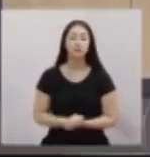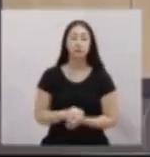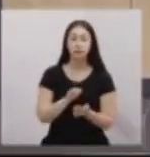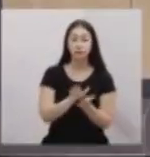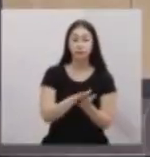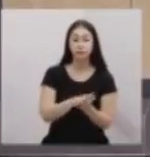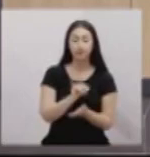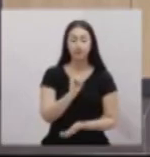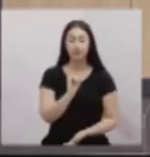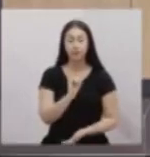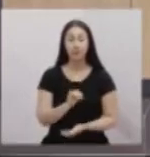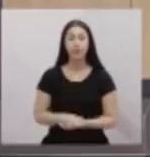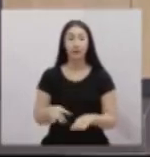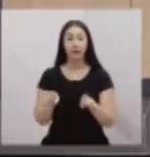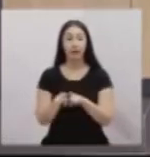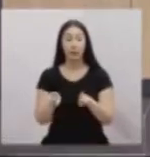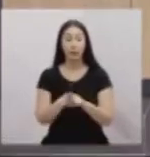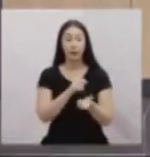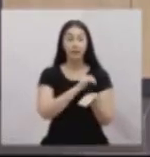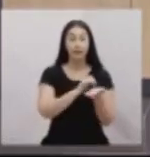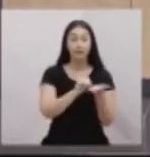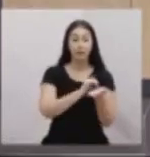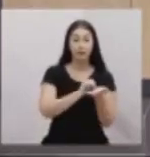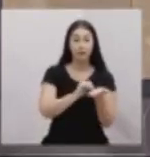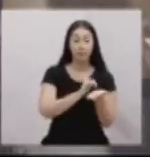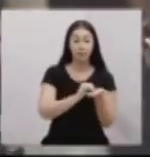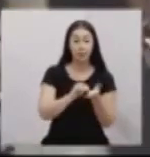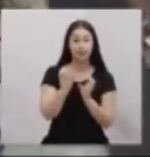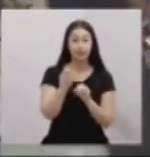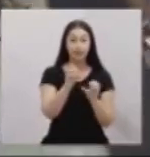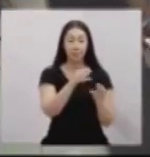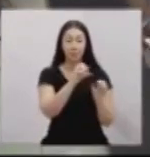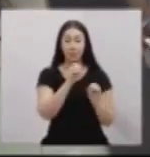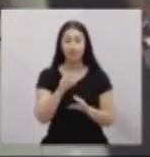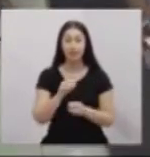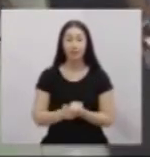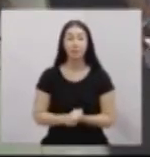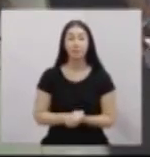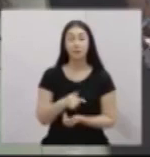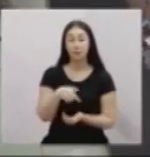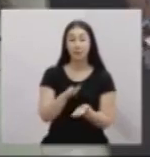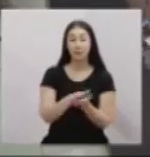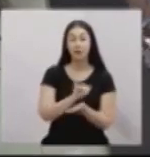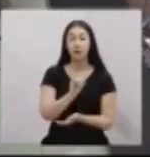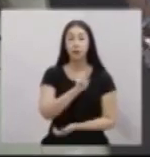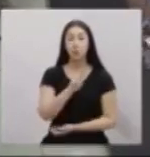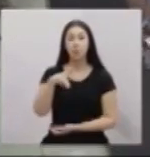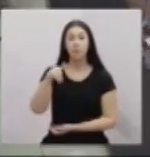cidade, também a secretária de educação do município, Maria